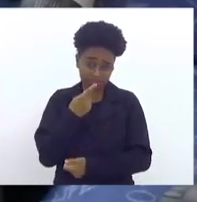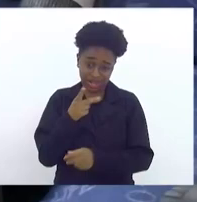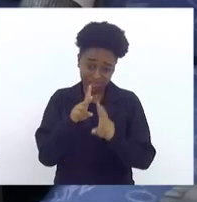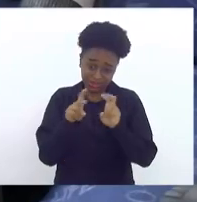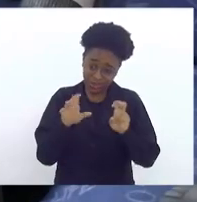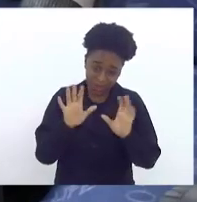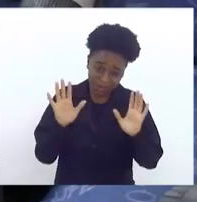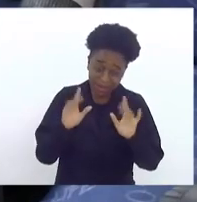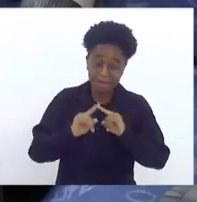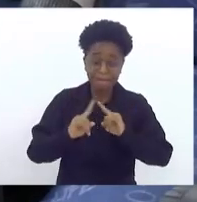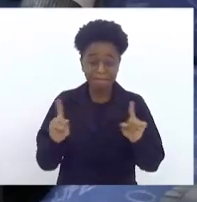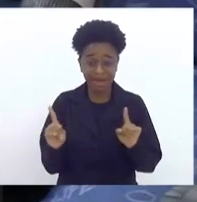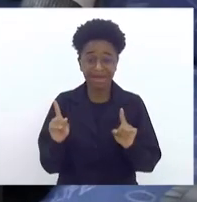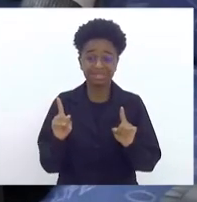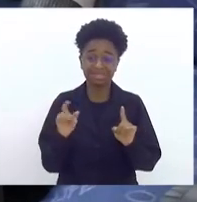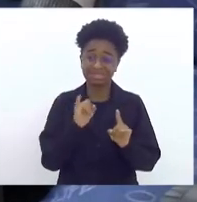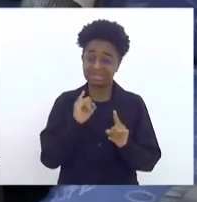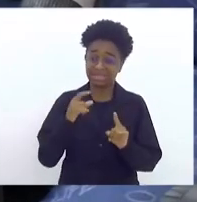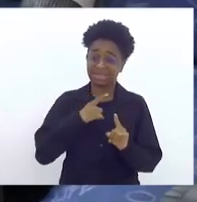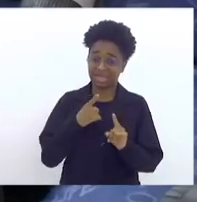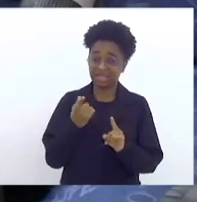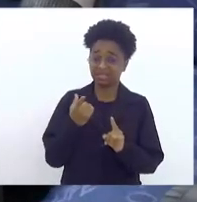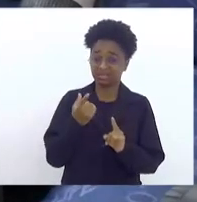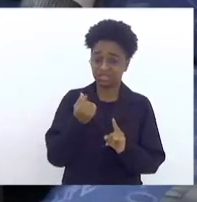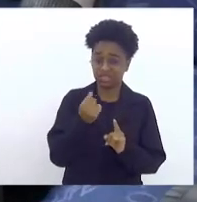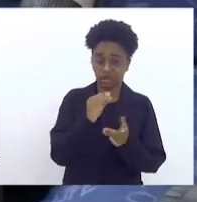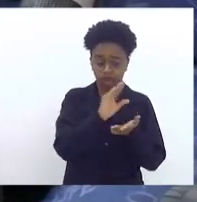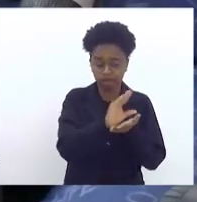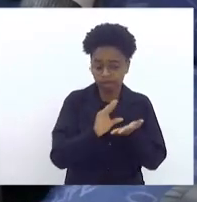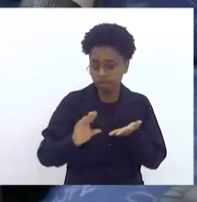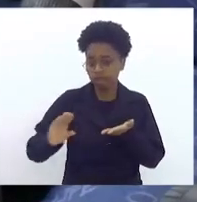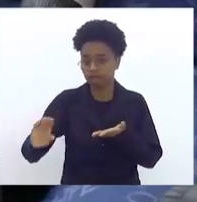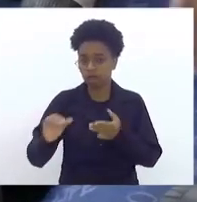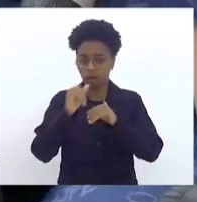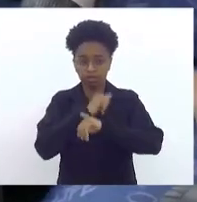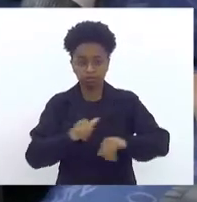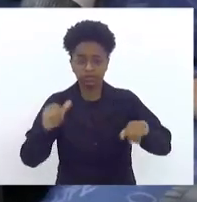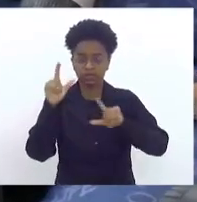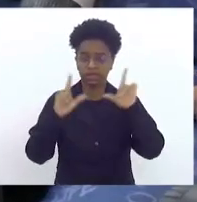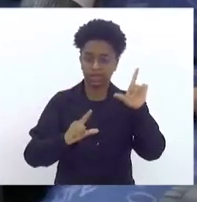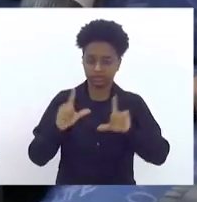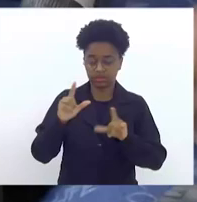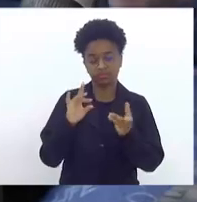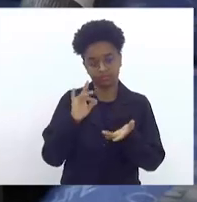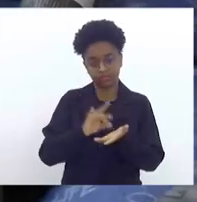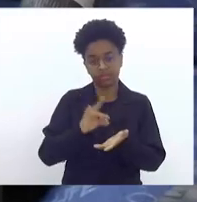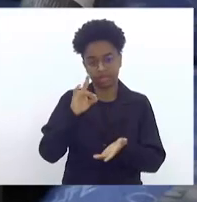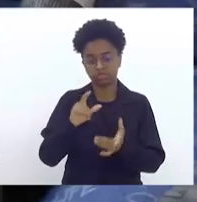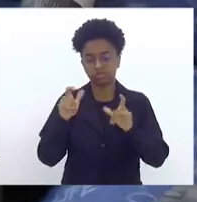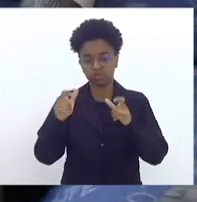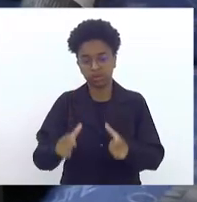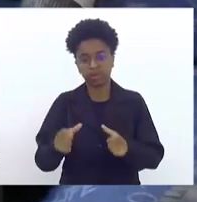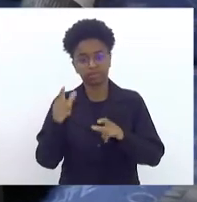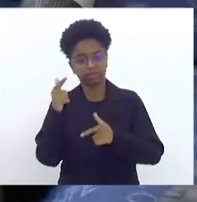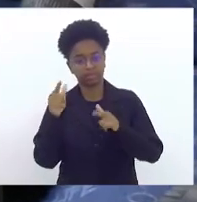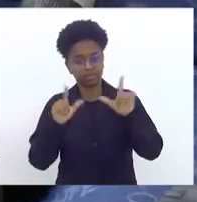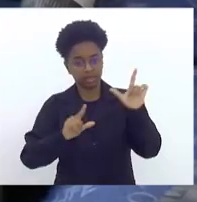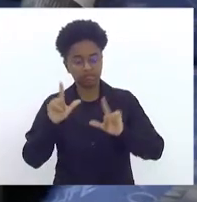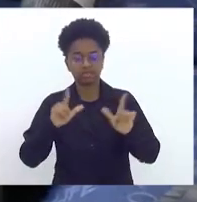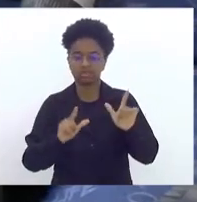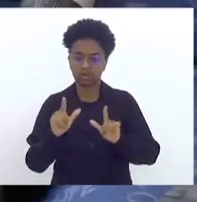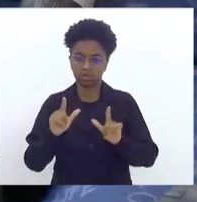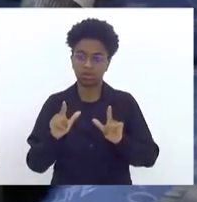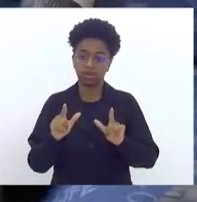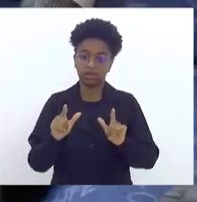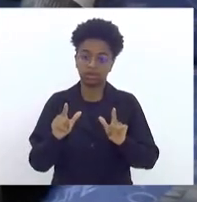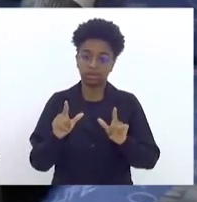é meu lugar aqui mas ter ali uma rubrica uma parte para campanha de televisão realmente o espaço da televisão e